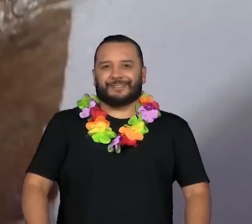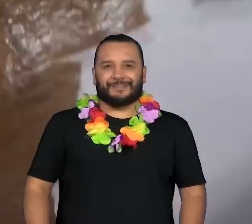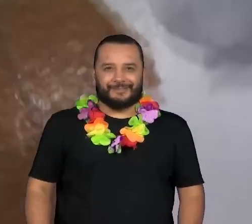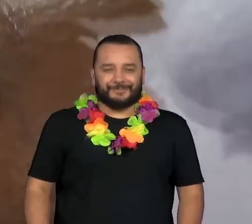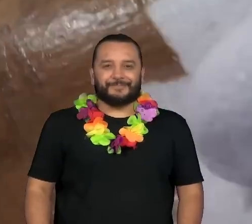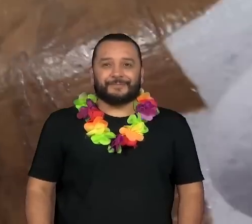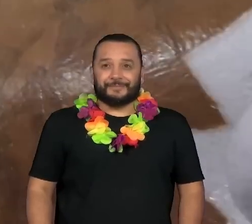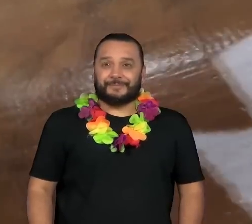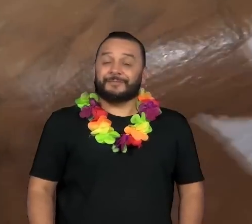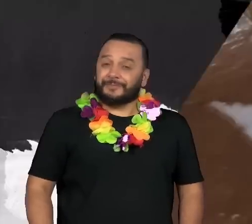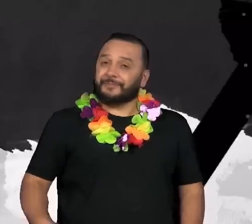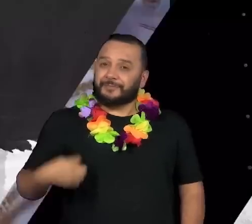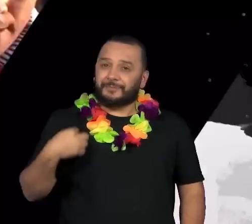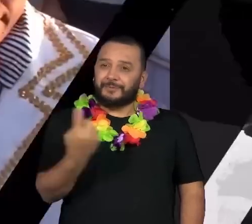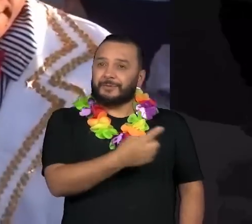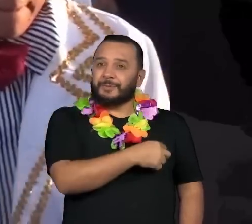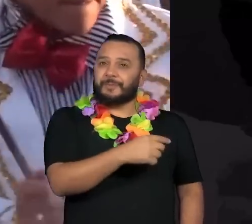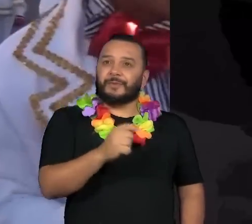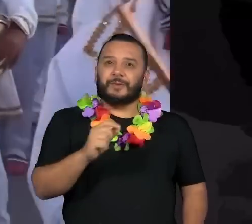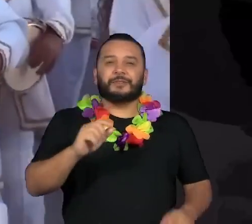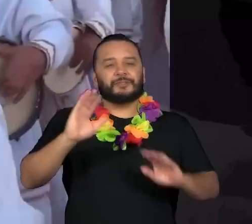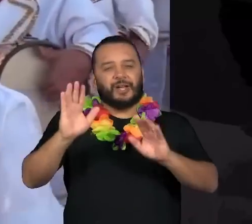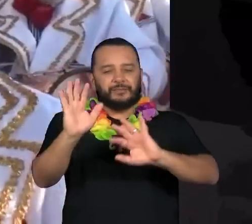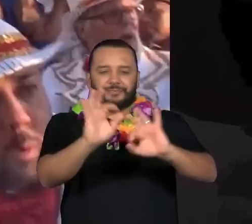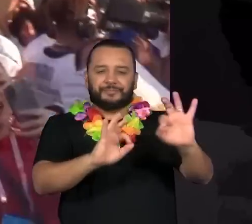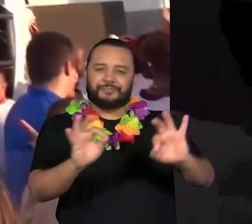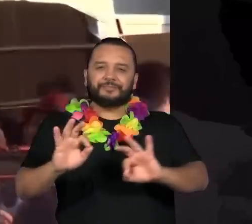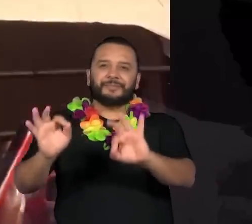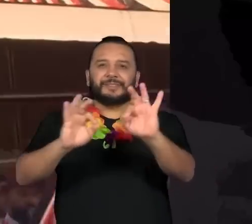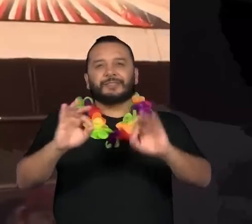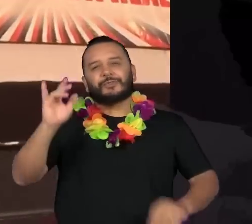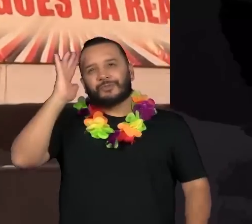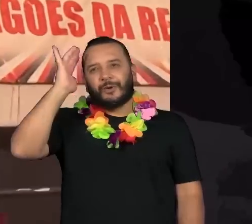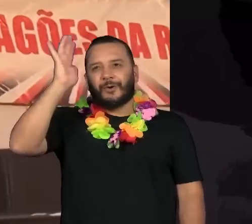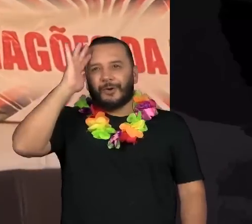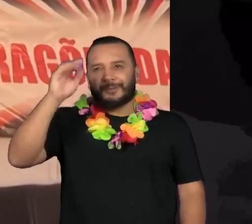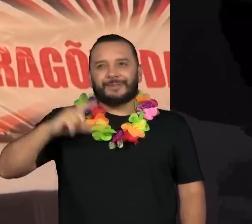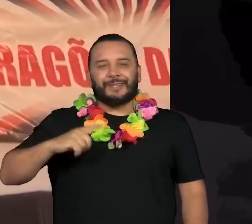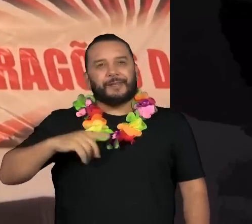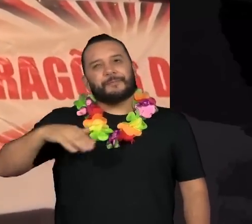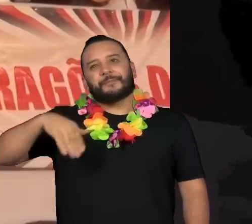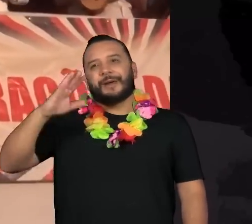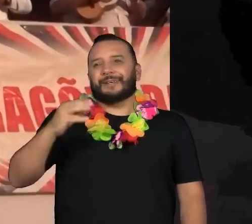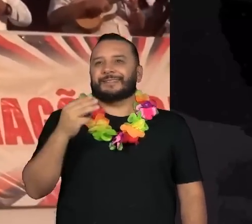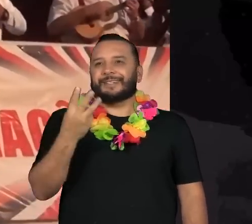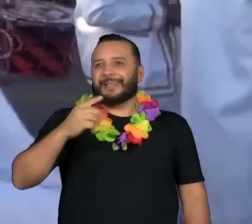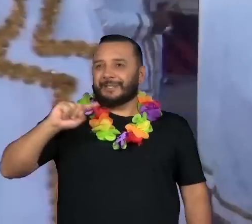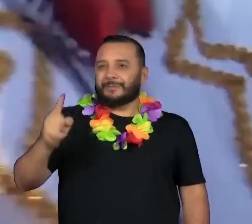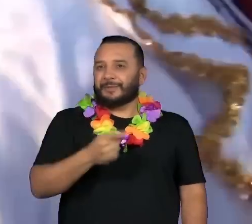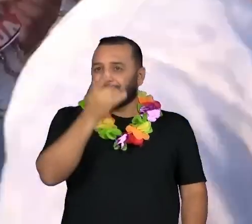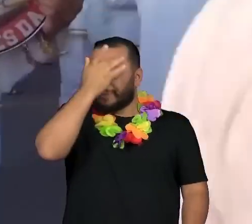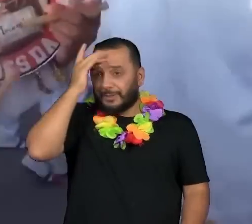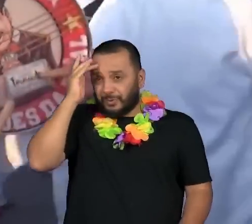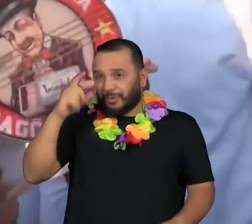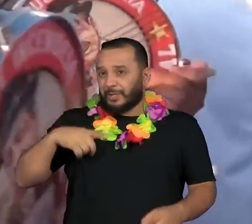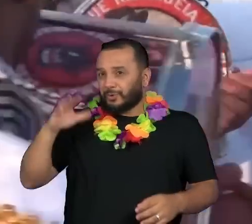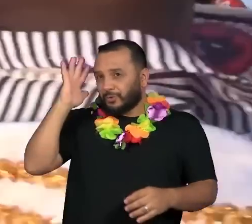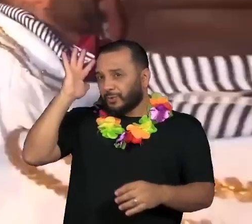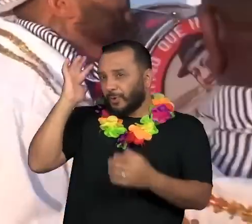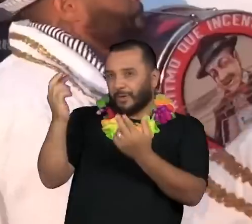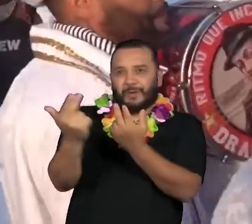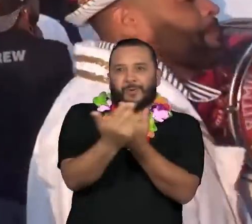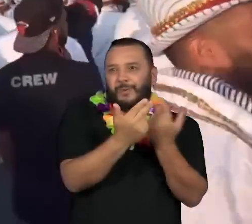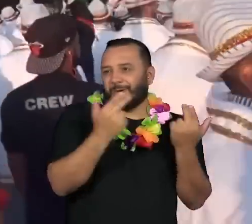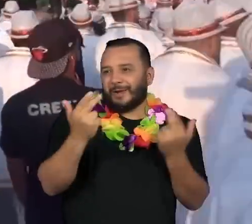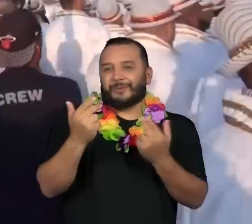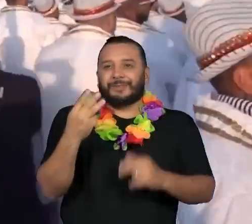A gente constrói sonhos de muitas pessoas. São mais de 3.000 componentes ali com o mesmo sonho. E nós somos responsáveis por levar